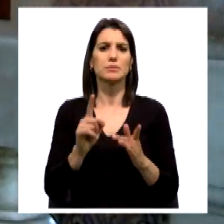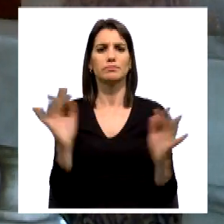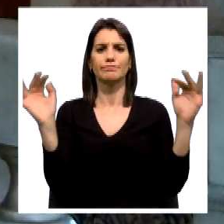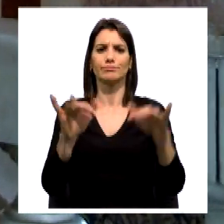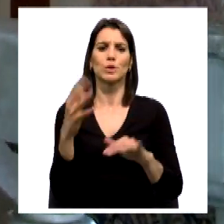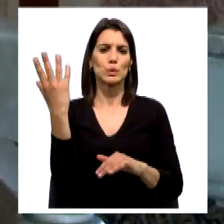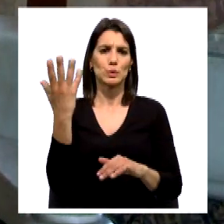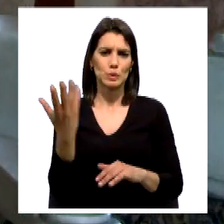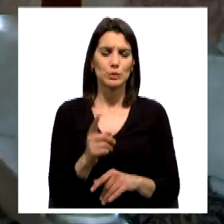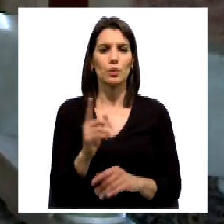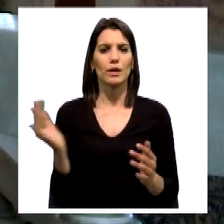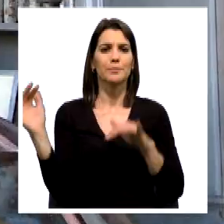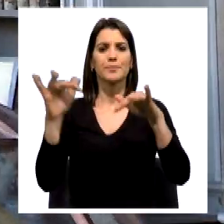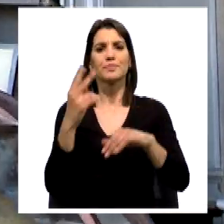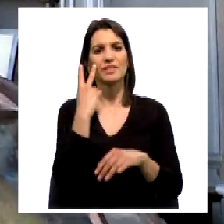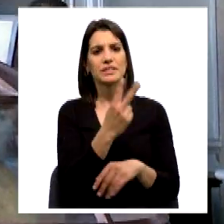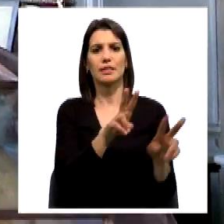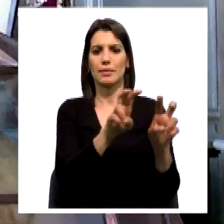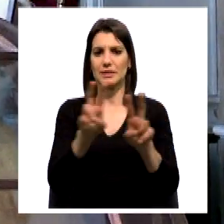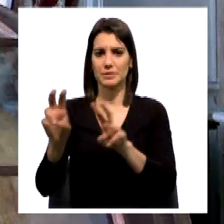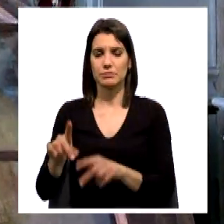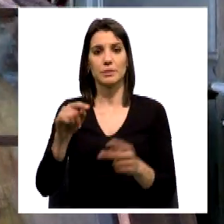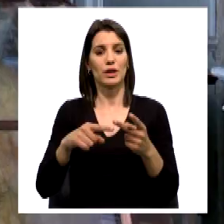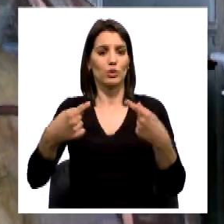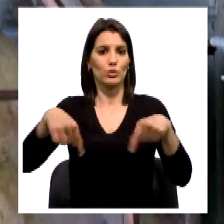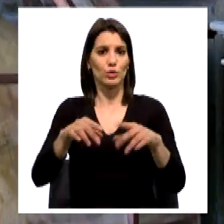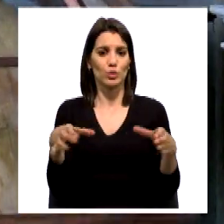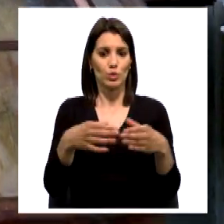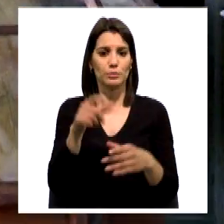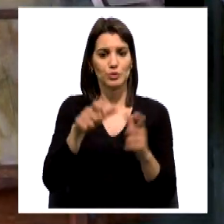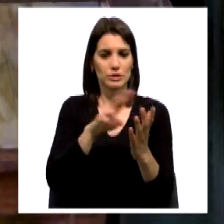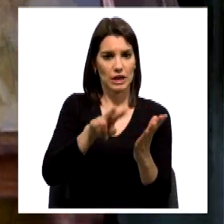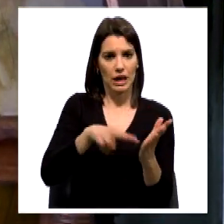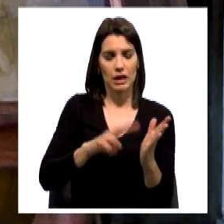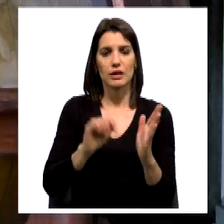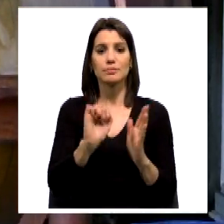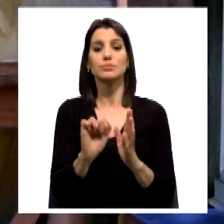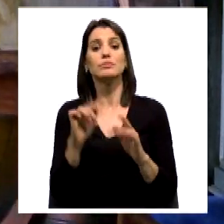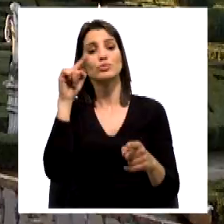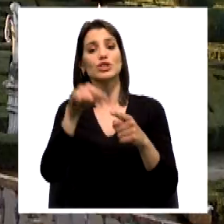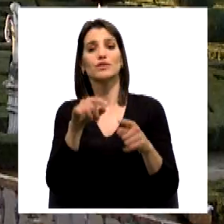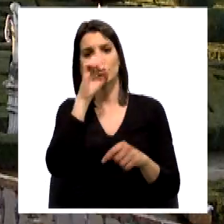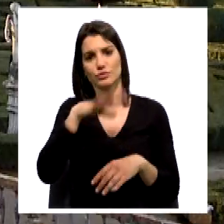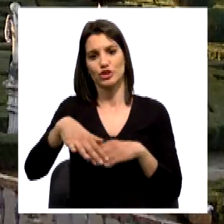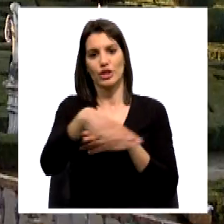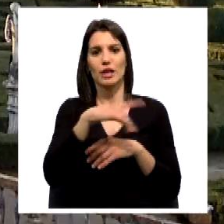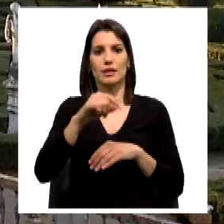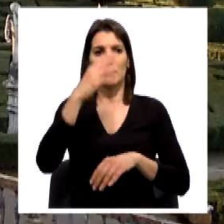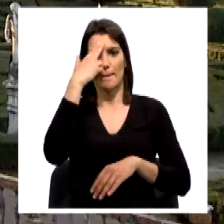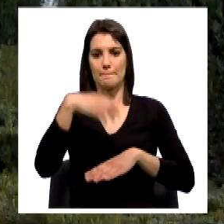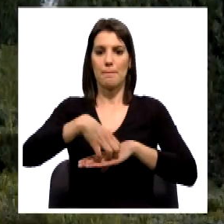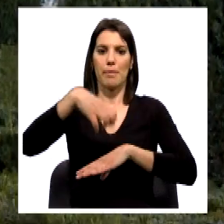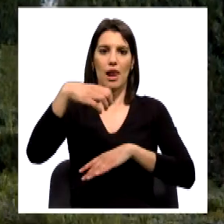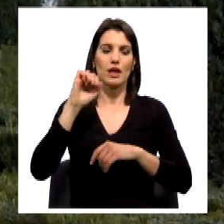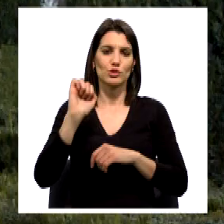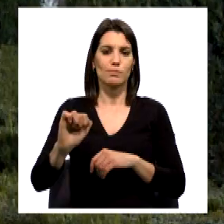centro regular de eventos culturais. Recebe desde visitas temáticas até reuniões de um clube de leitores. Tudo funciona em volta dos